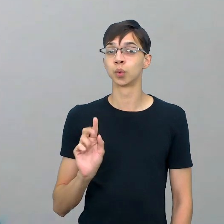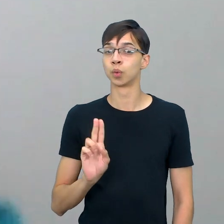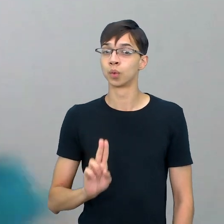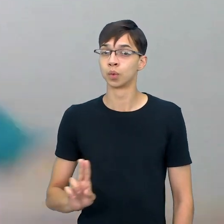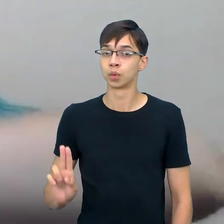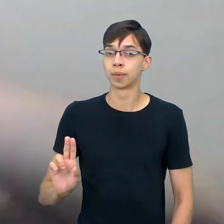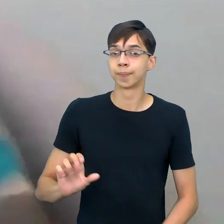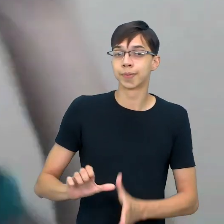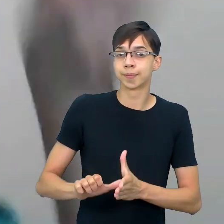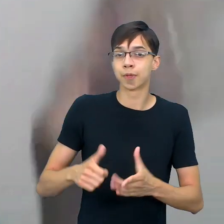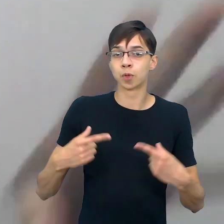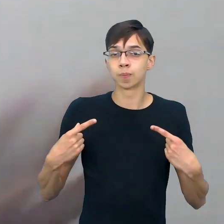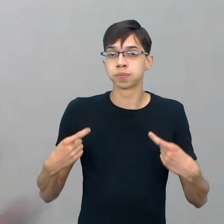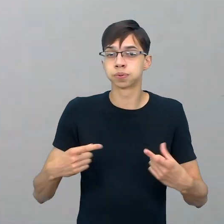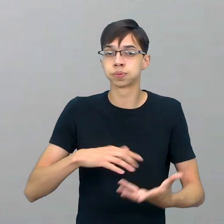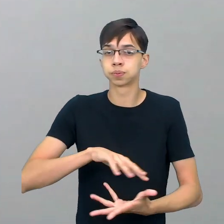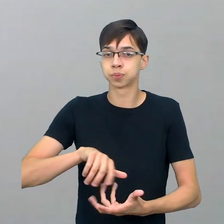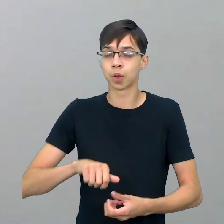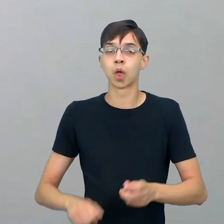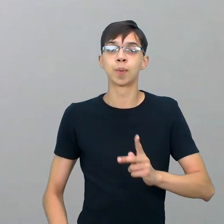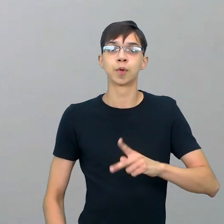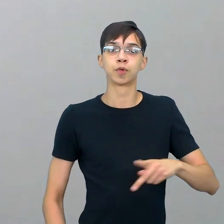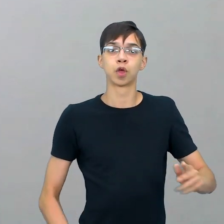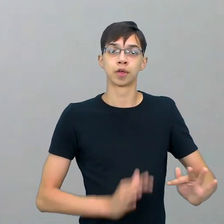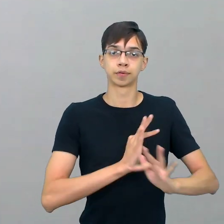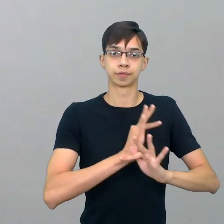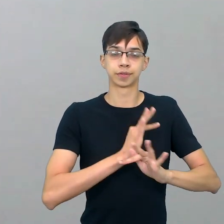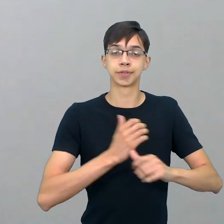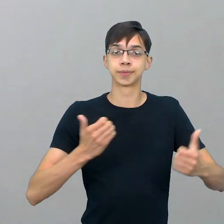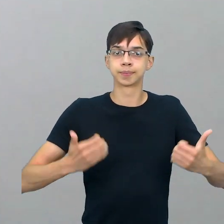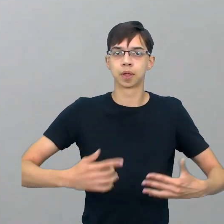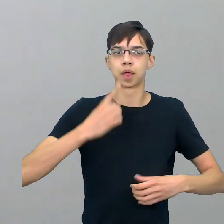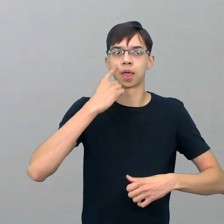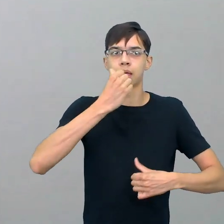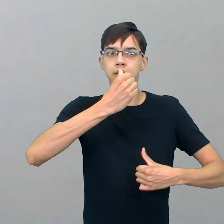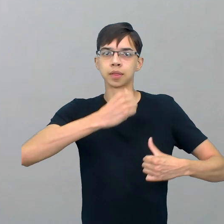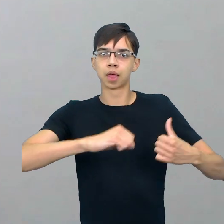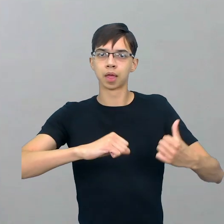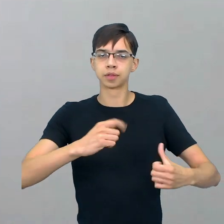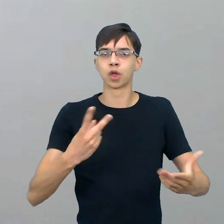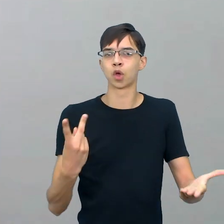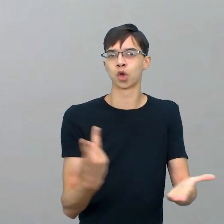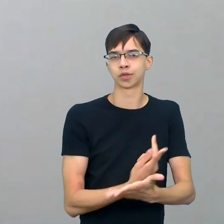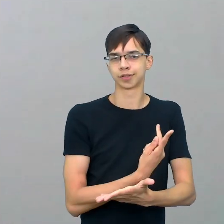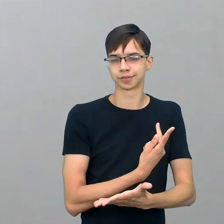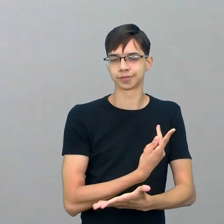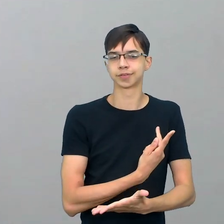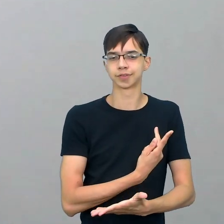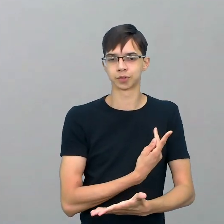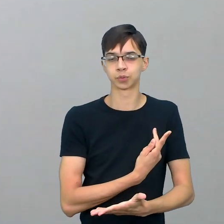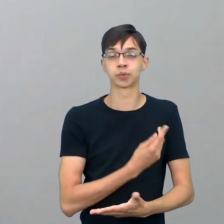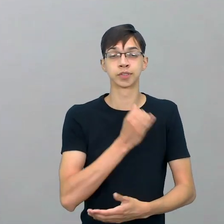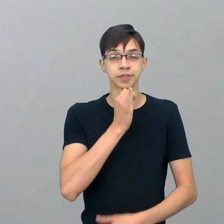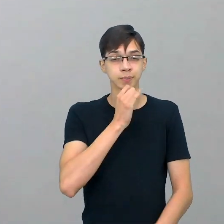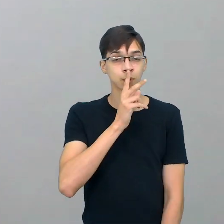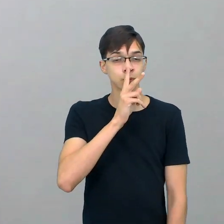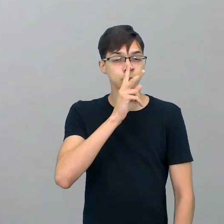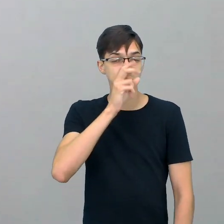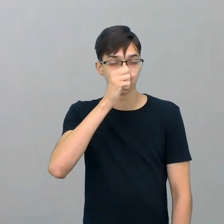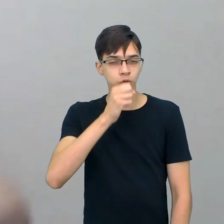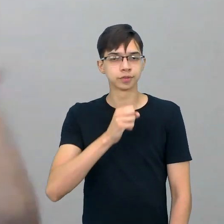vai fazer a análise das forças envolvidas nesse equipamento, né? E vai falar principalmente da força de